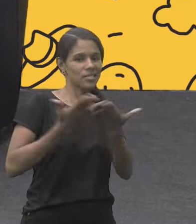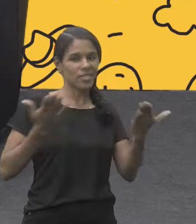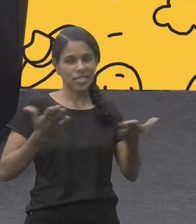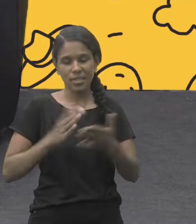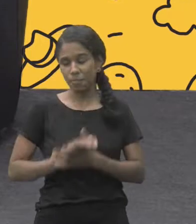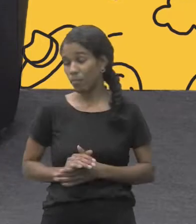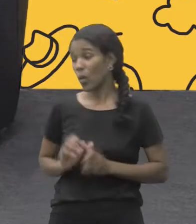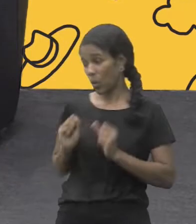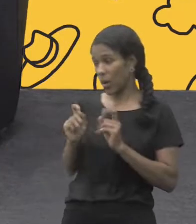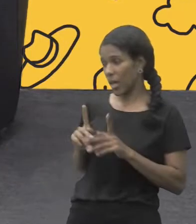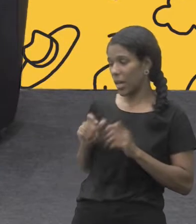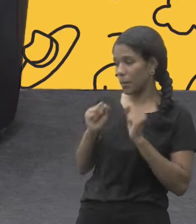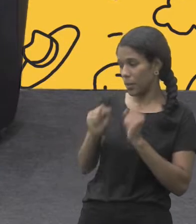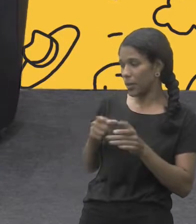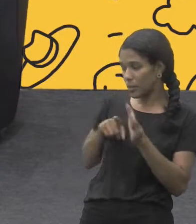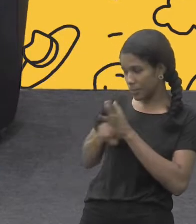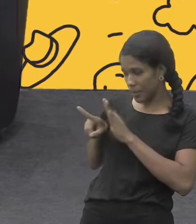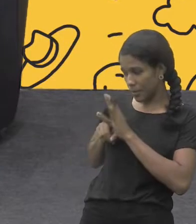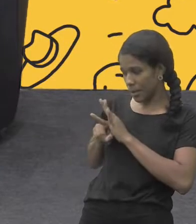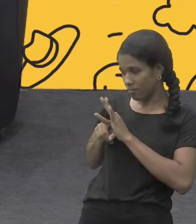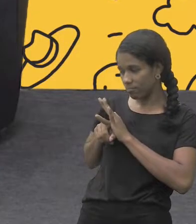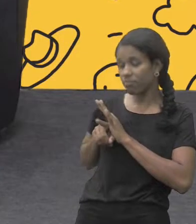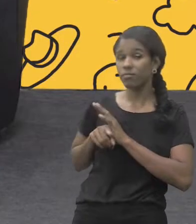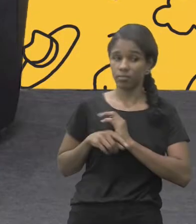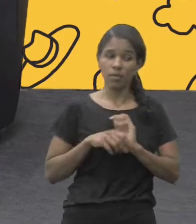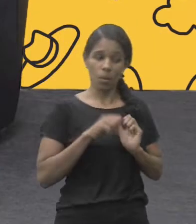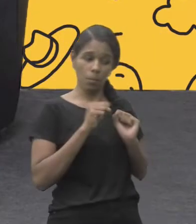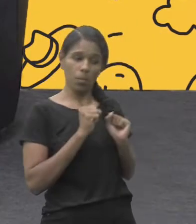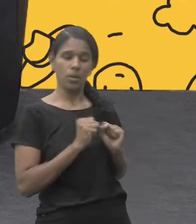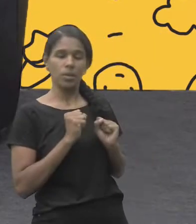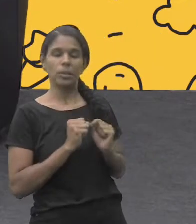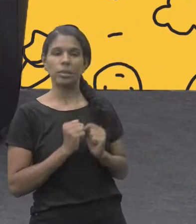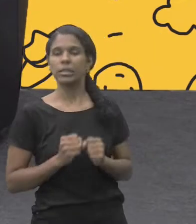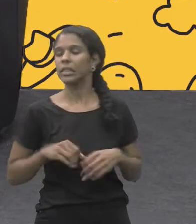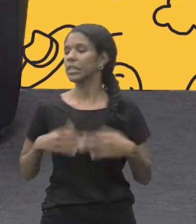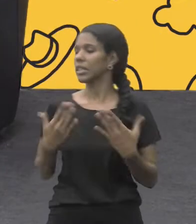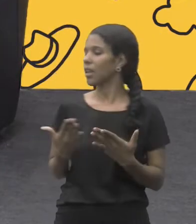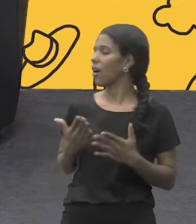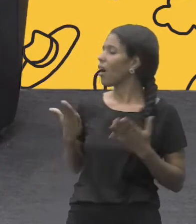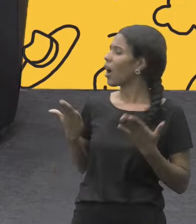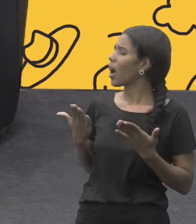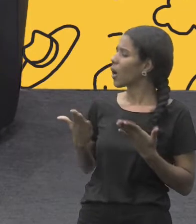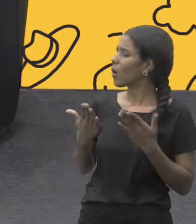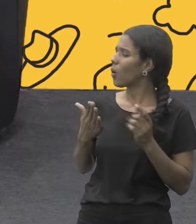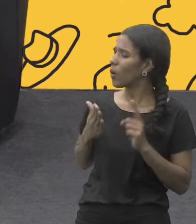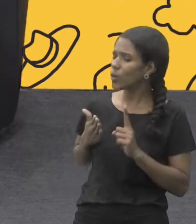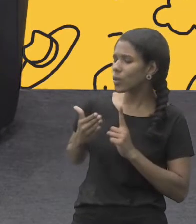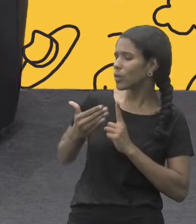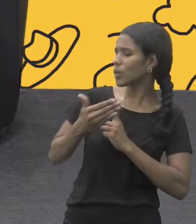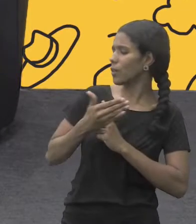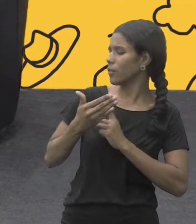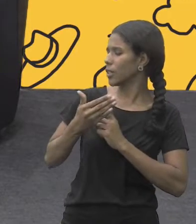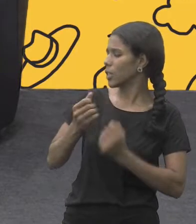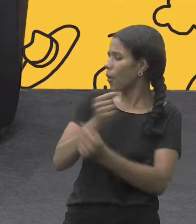pergunta? Pode ficar à vontade. O que é autodefesa e qual é o objetivo?